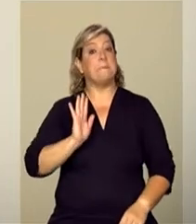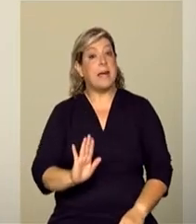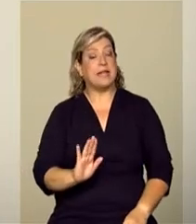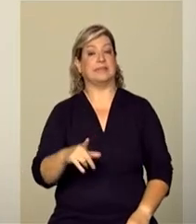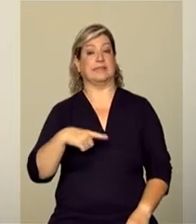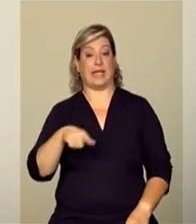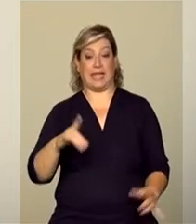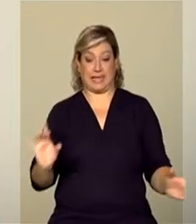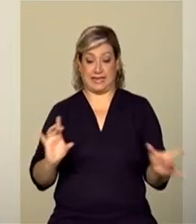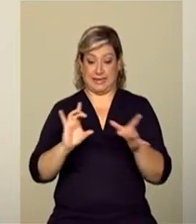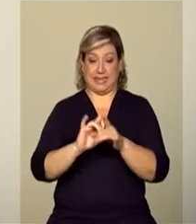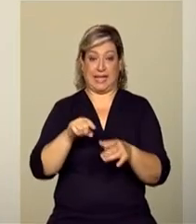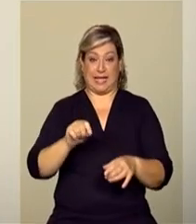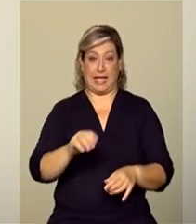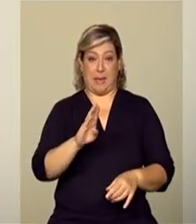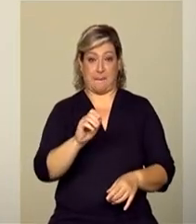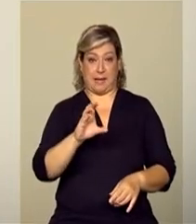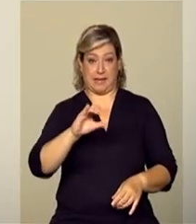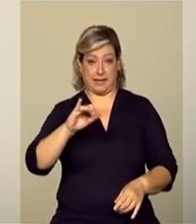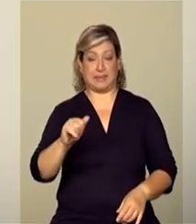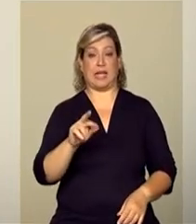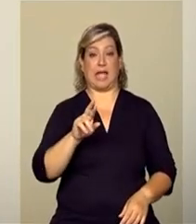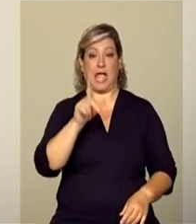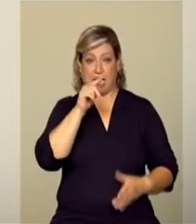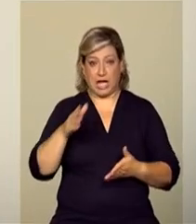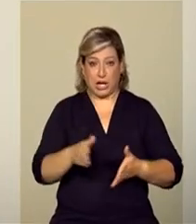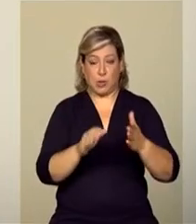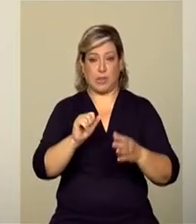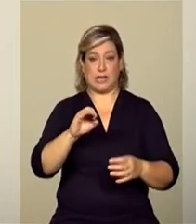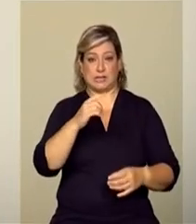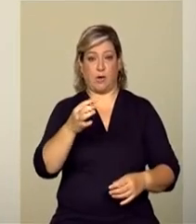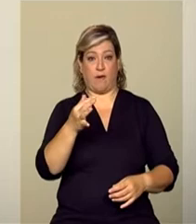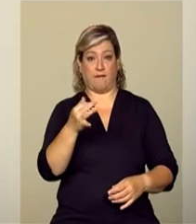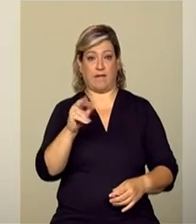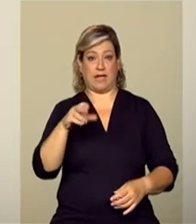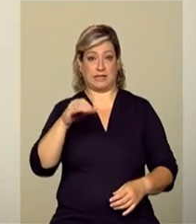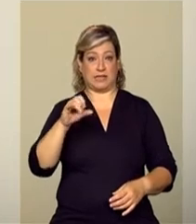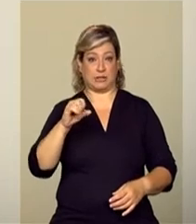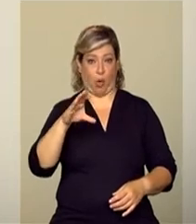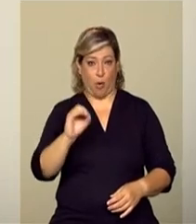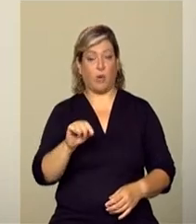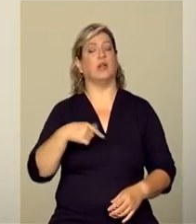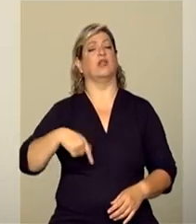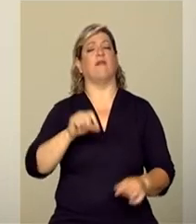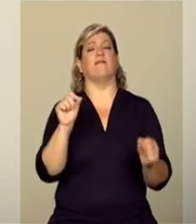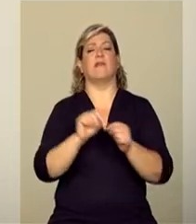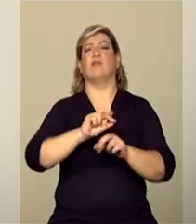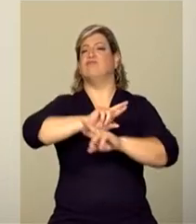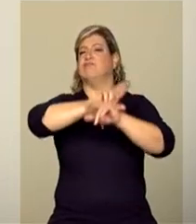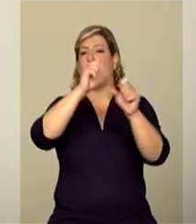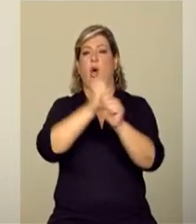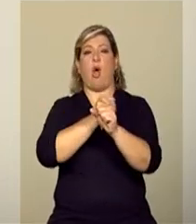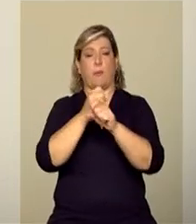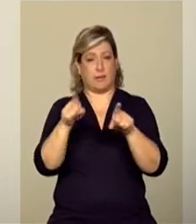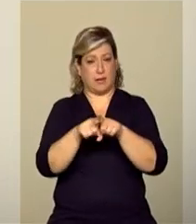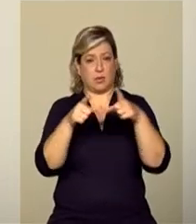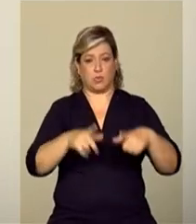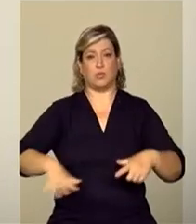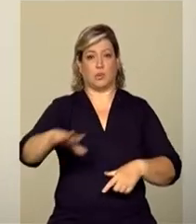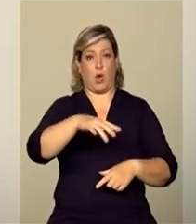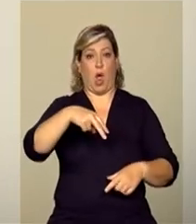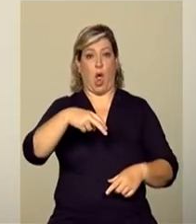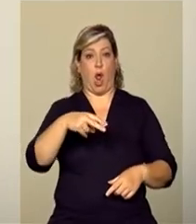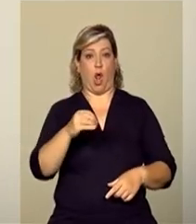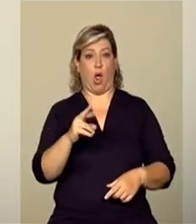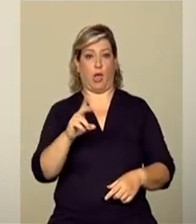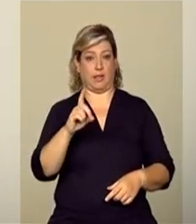da Integração da Bacia do Rio São Francisco Luciano Estamos fazendo muitas outras obras em todo o Nordeste Olha só